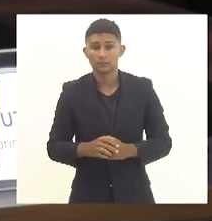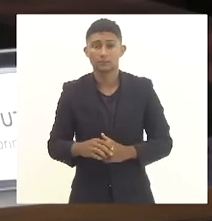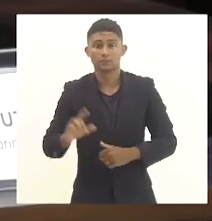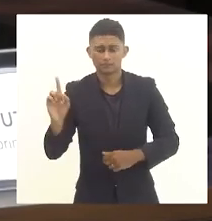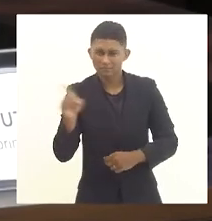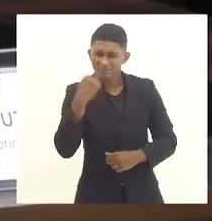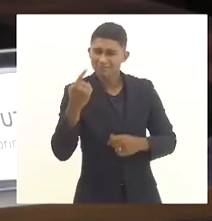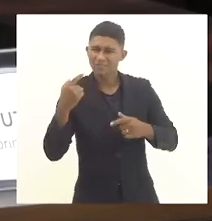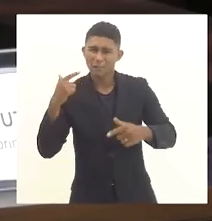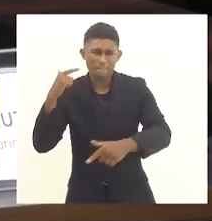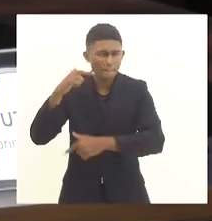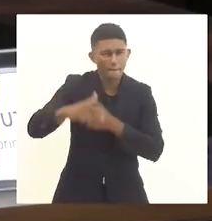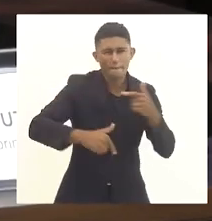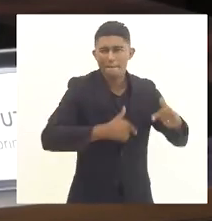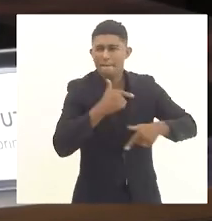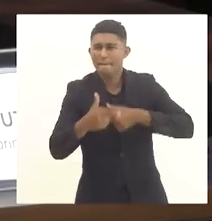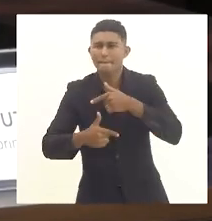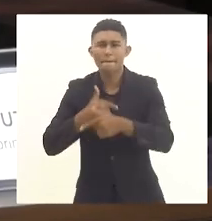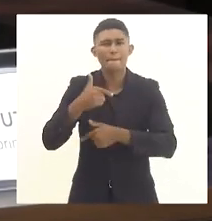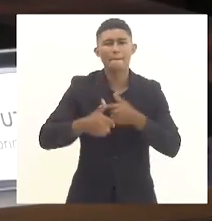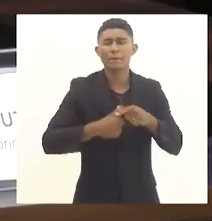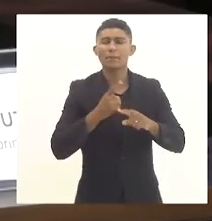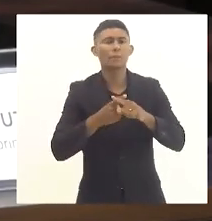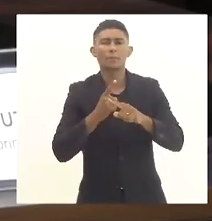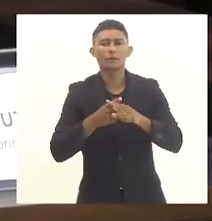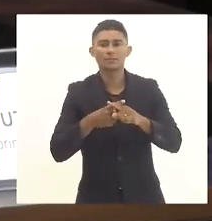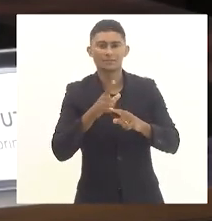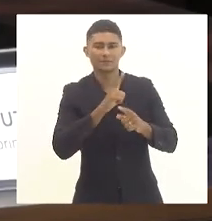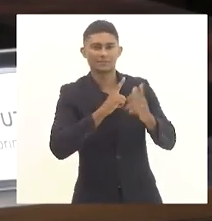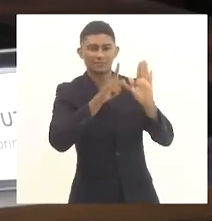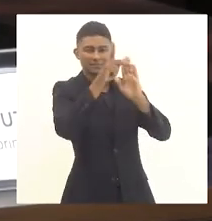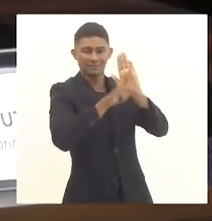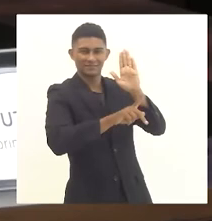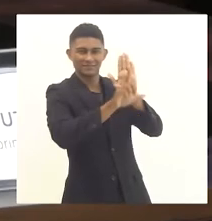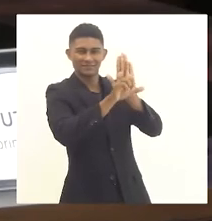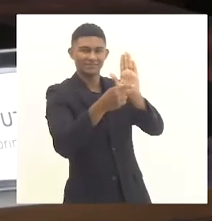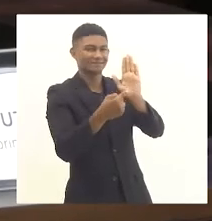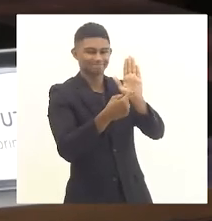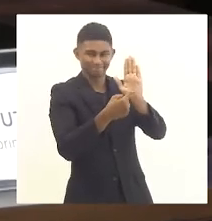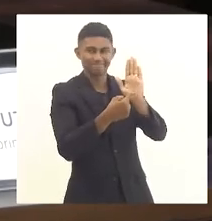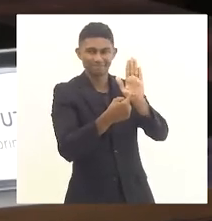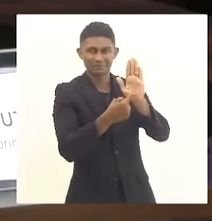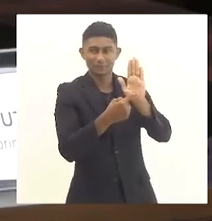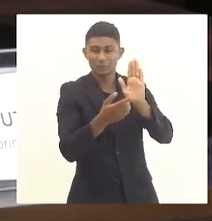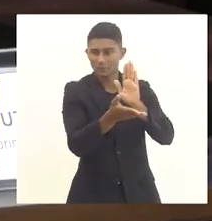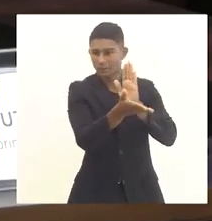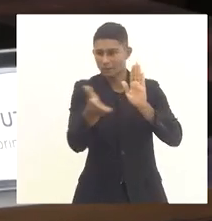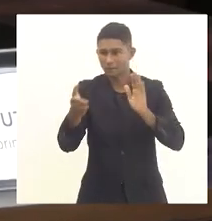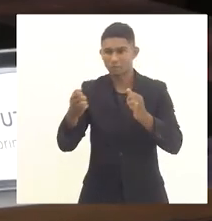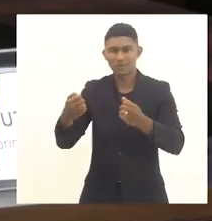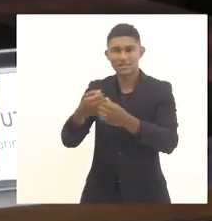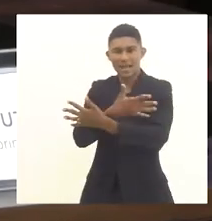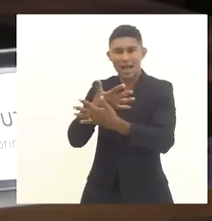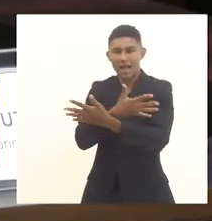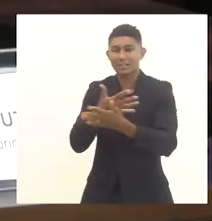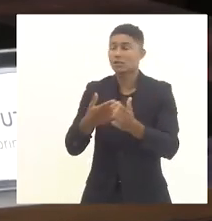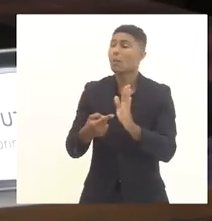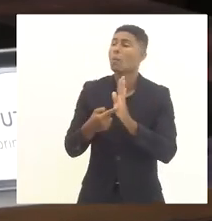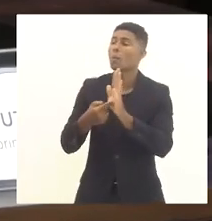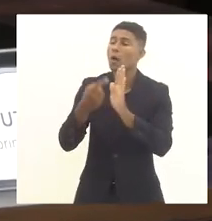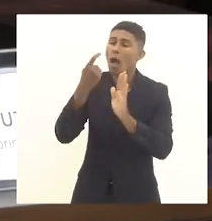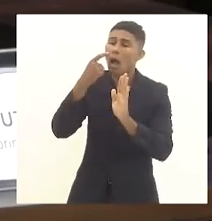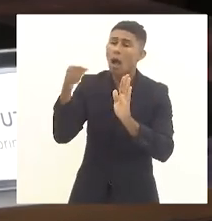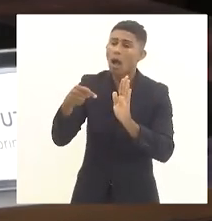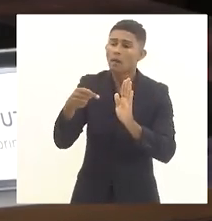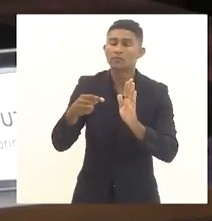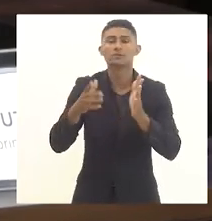esse trabalho em cima de um projeto de lei padrão que oferecemos às cidades brasileiras, que foi discutido e